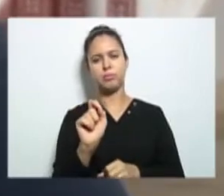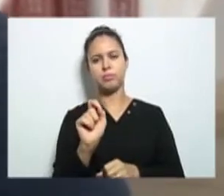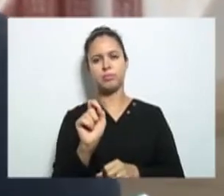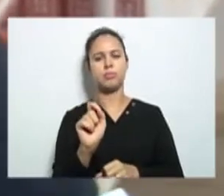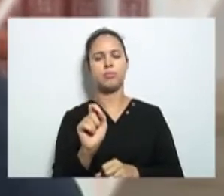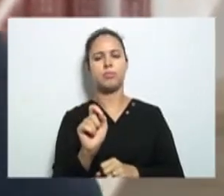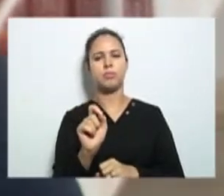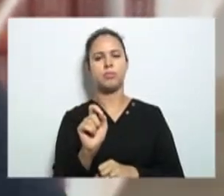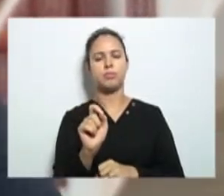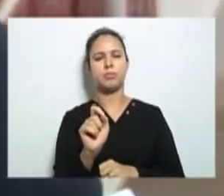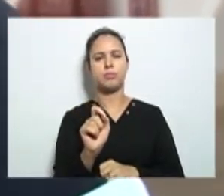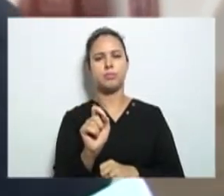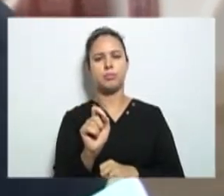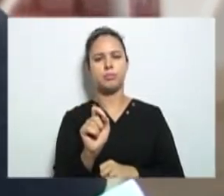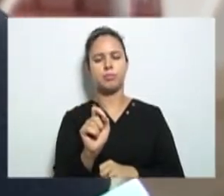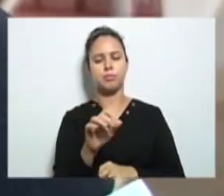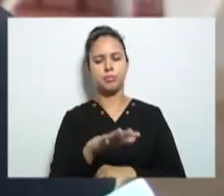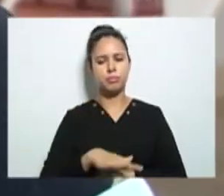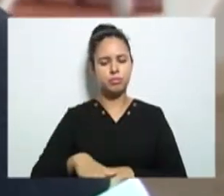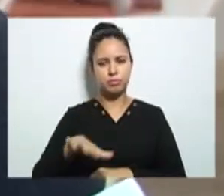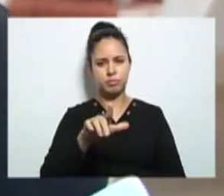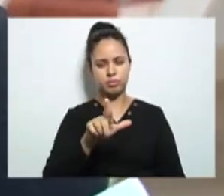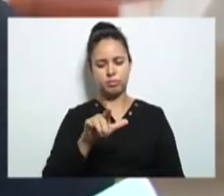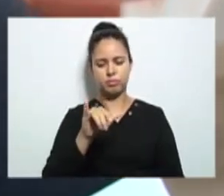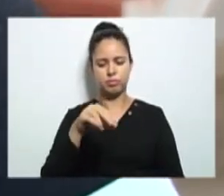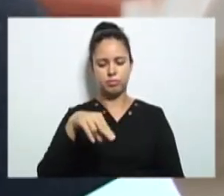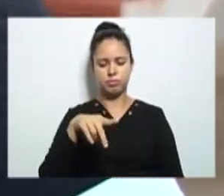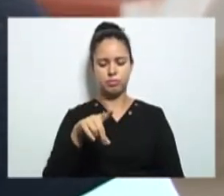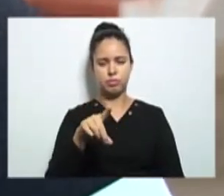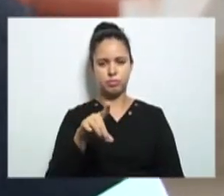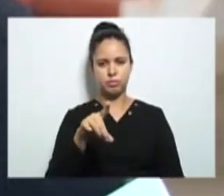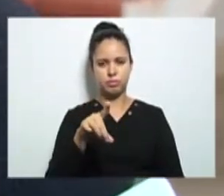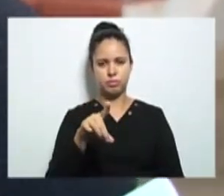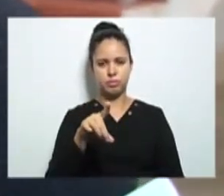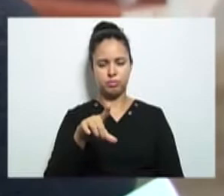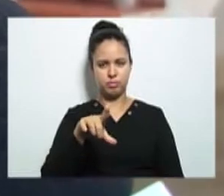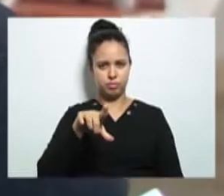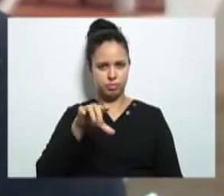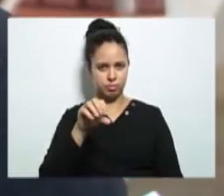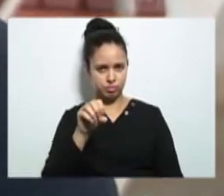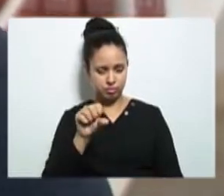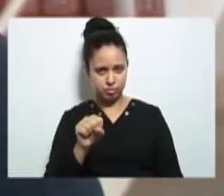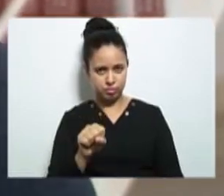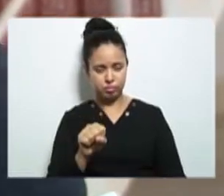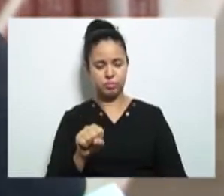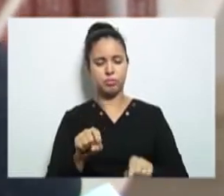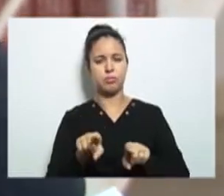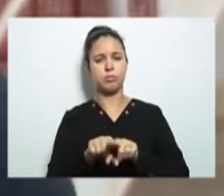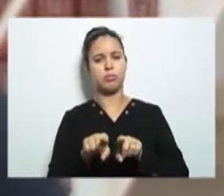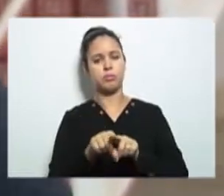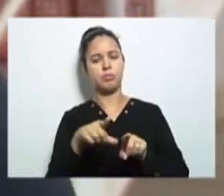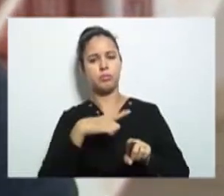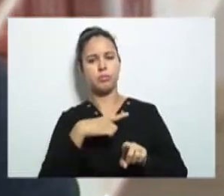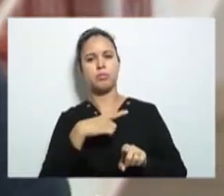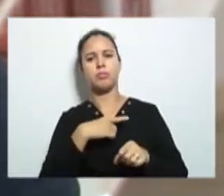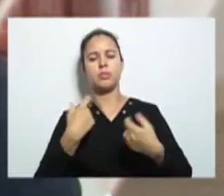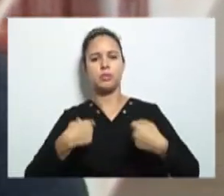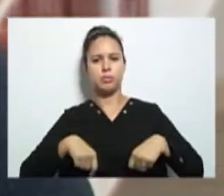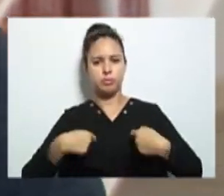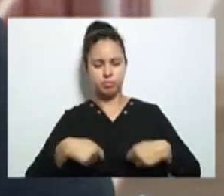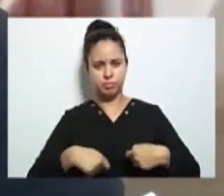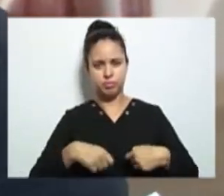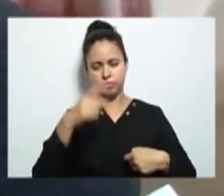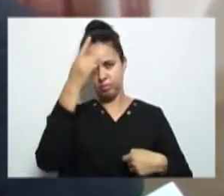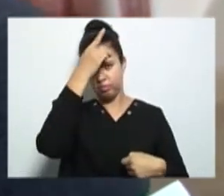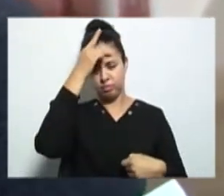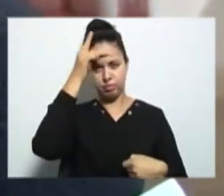através do ambiente Linux, nós temos Mandrake, outros também que são sistema operacional, de acordo com a necessidade